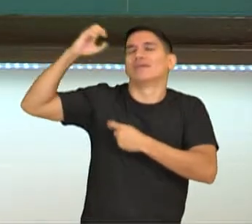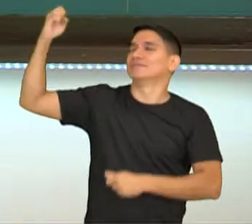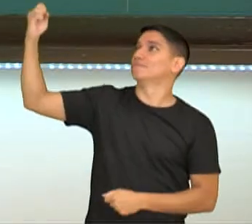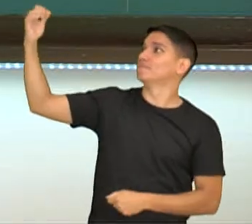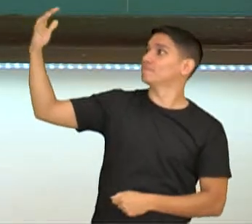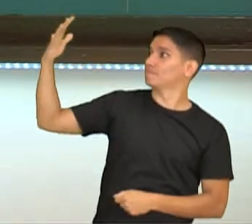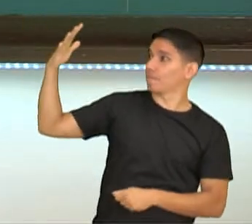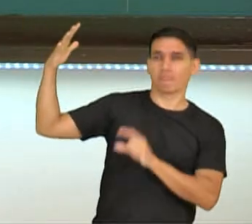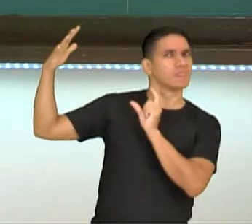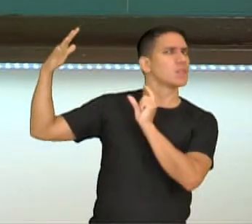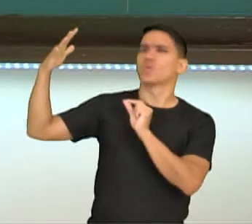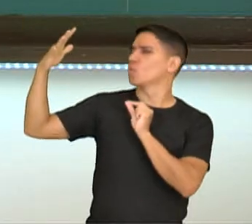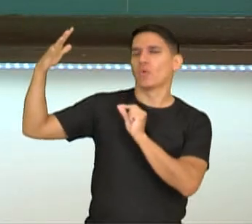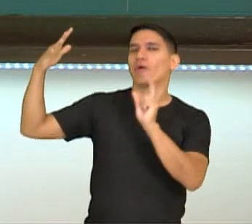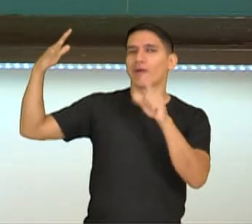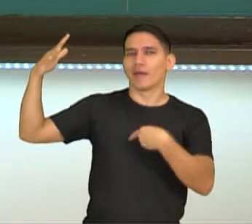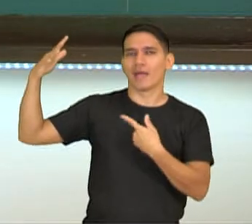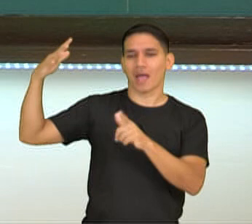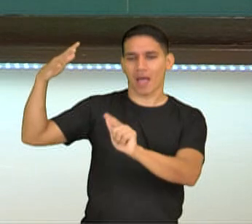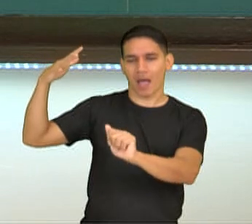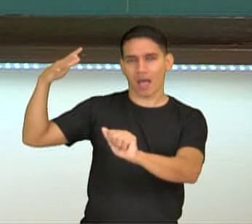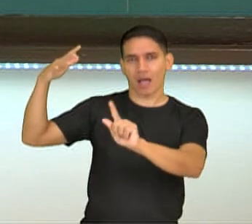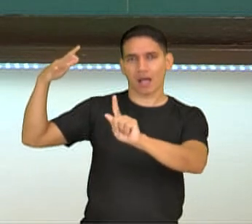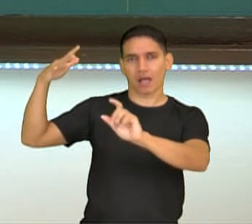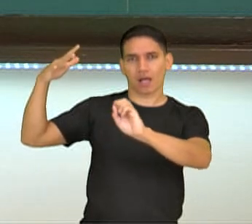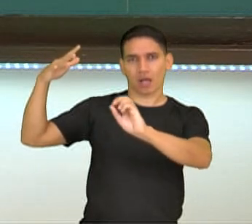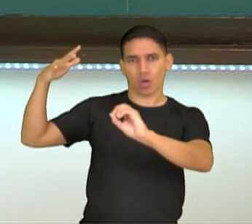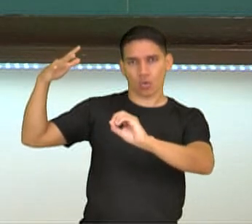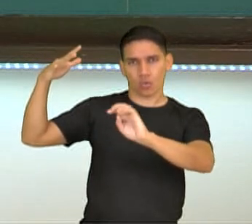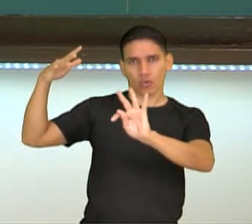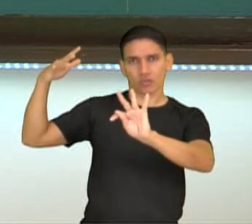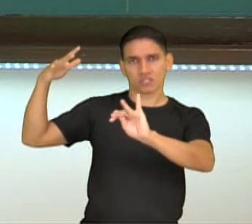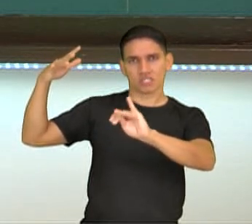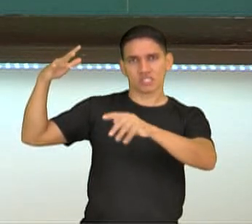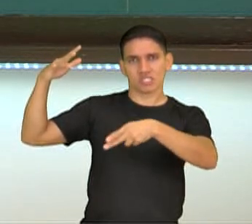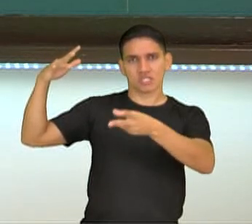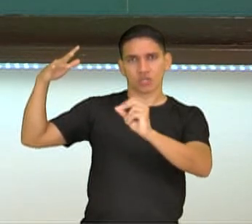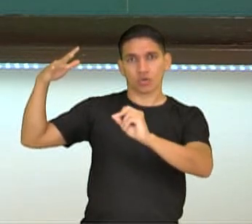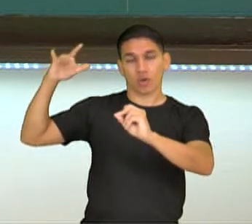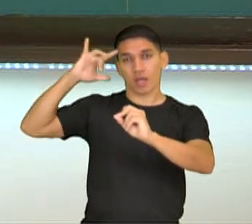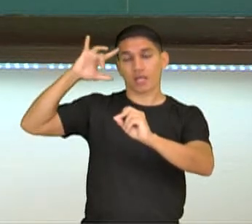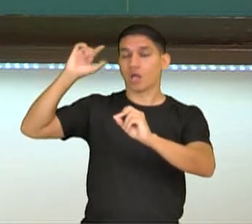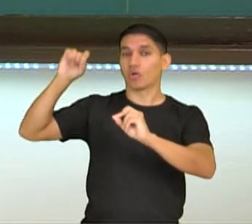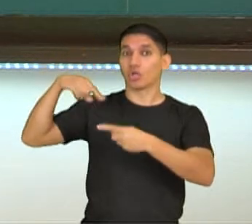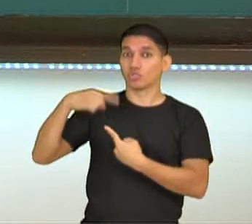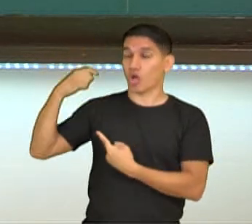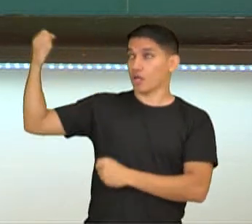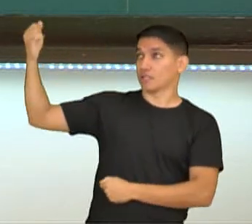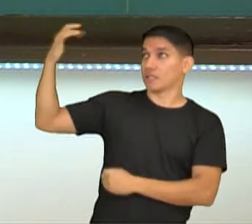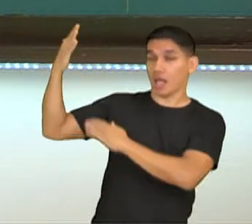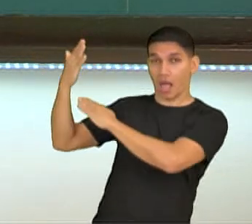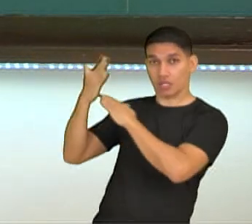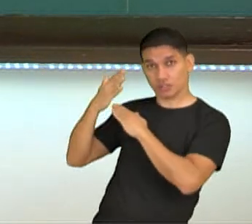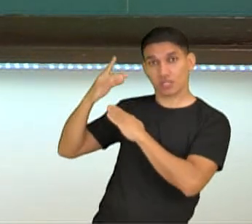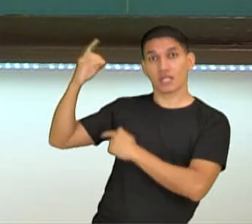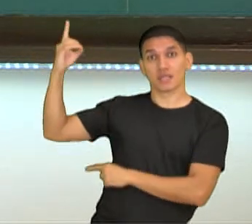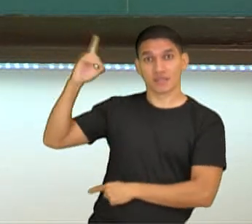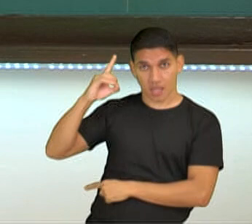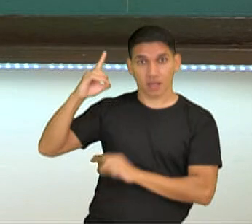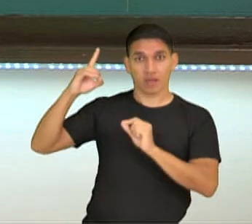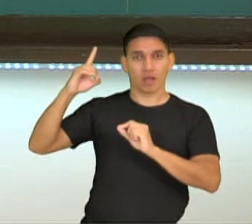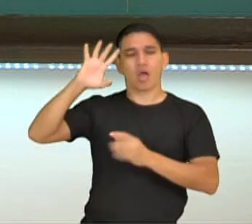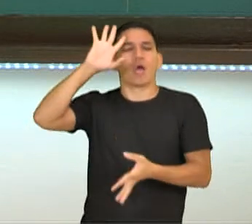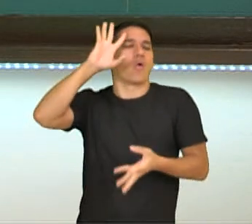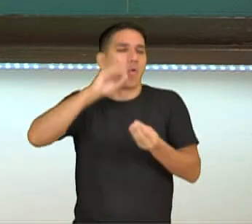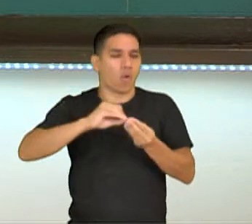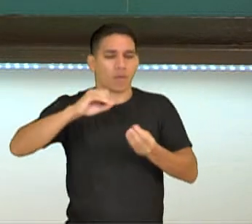iluminação, em que Agostinho vai defender a ideia de que nós somos iluminados por Deus para poder compreender a verdade do nosso